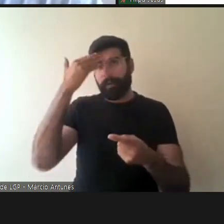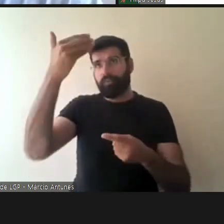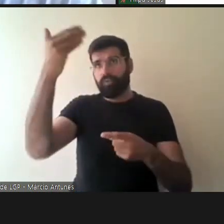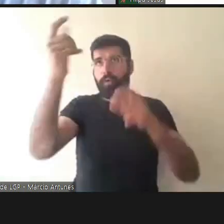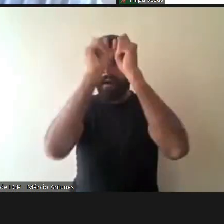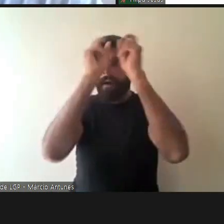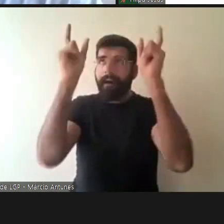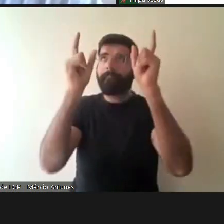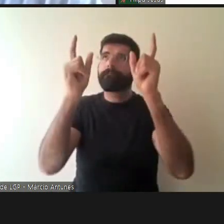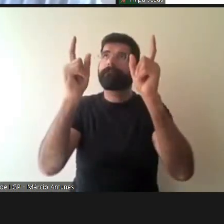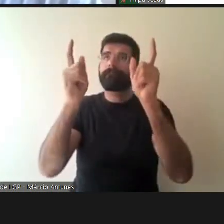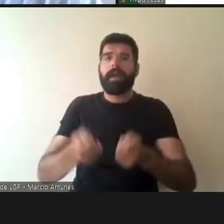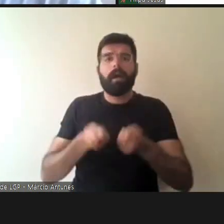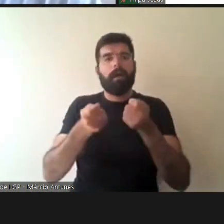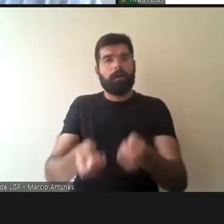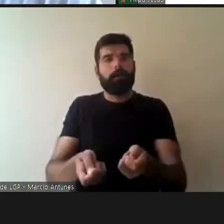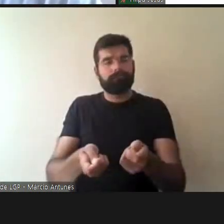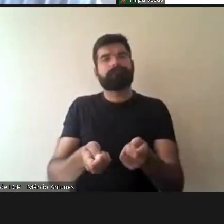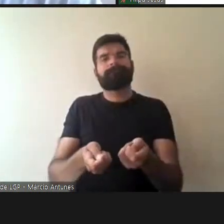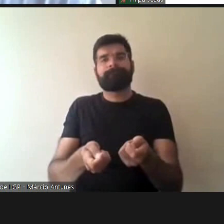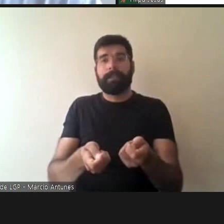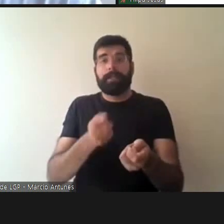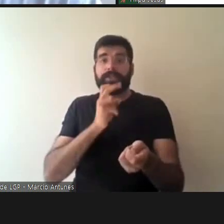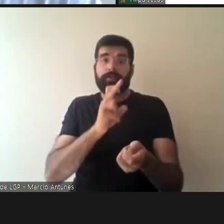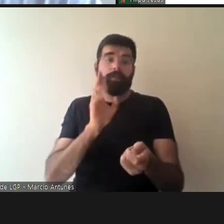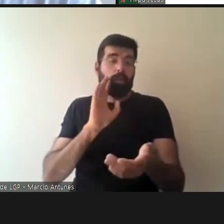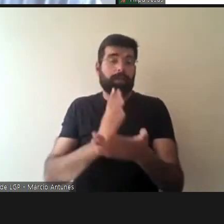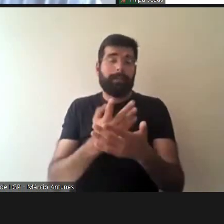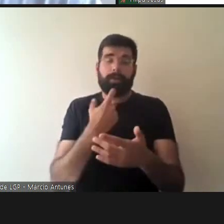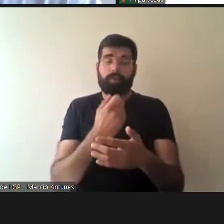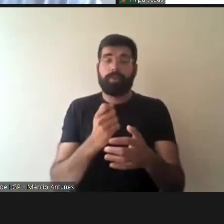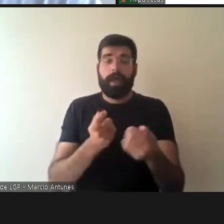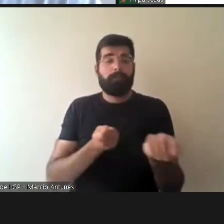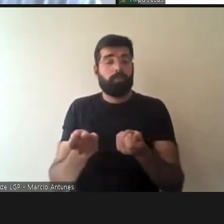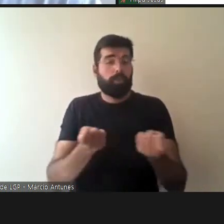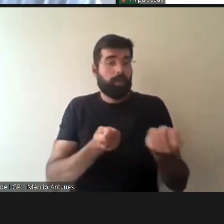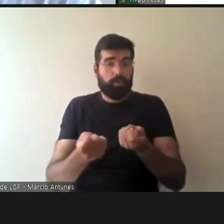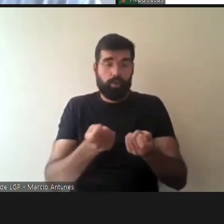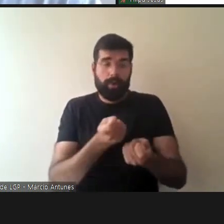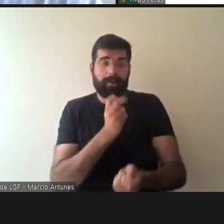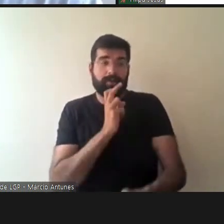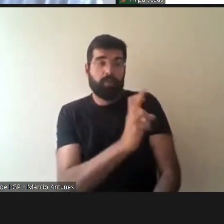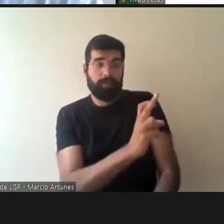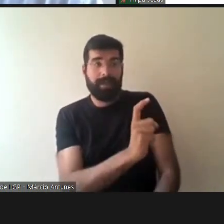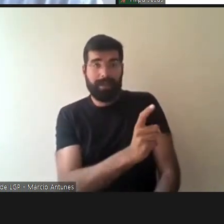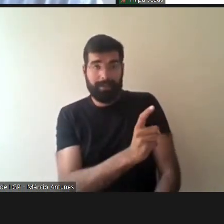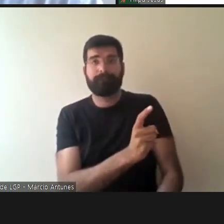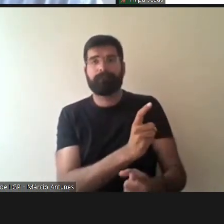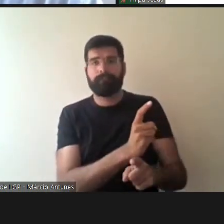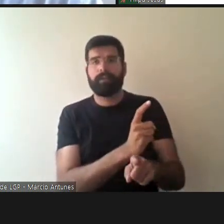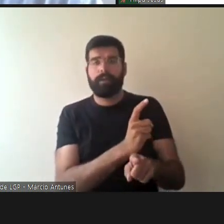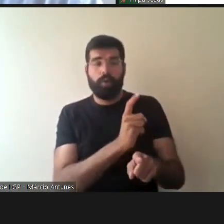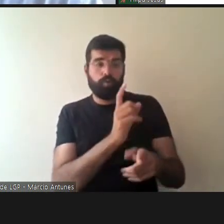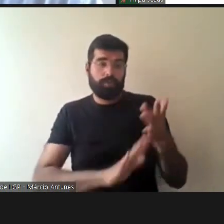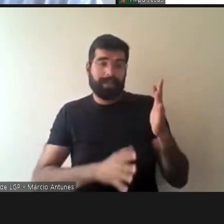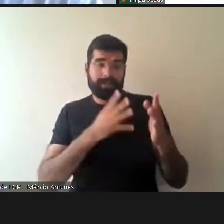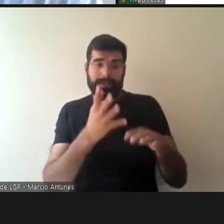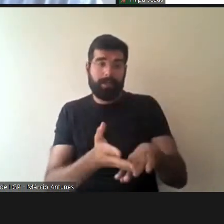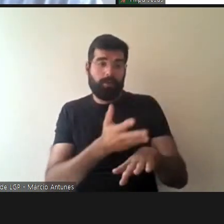respondendo à última questão da nossa moderadora, que passa por, como os colegas já